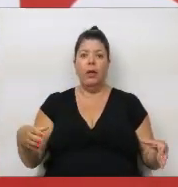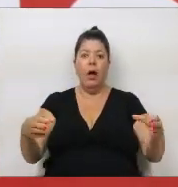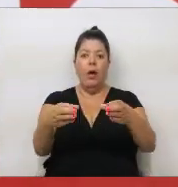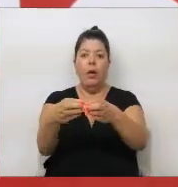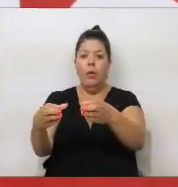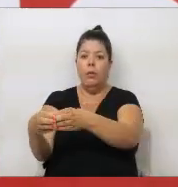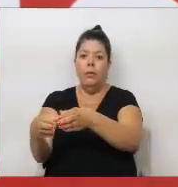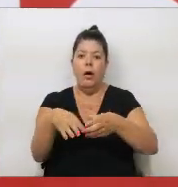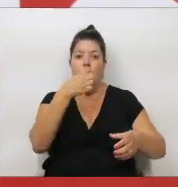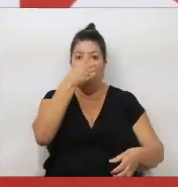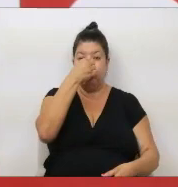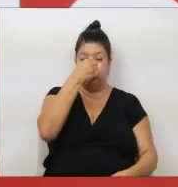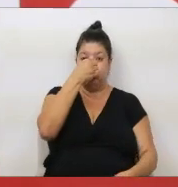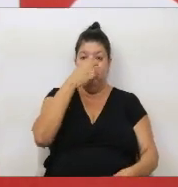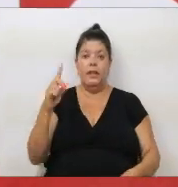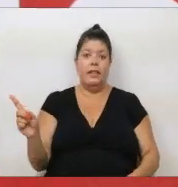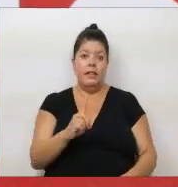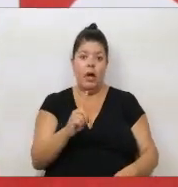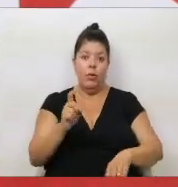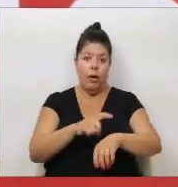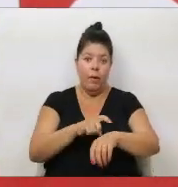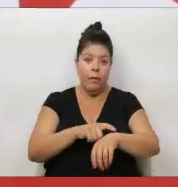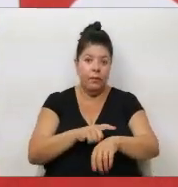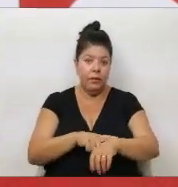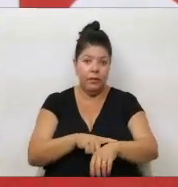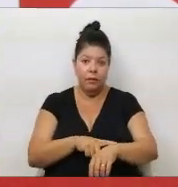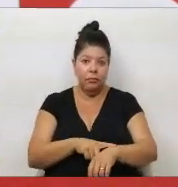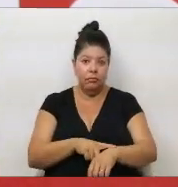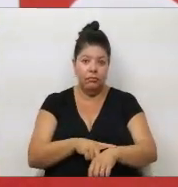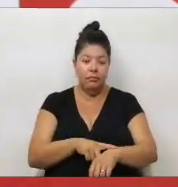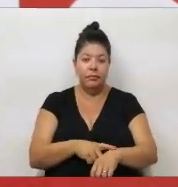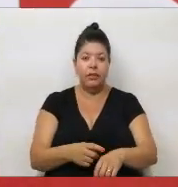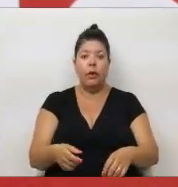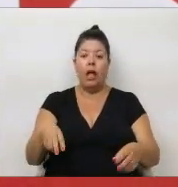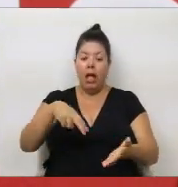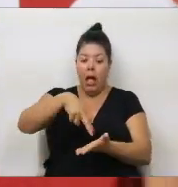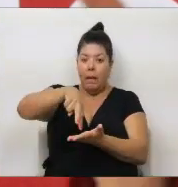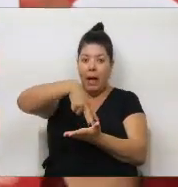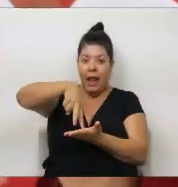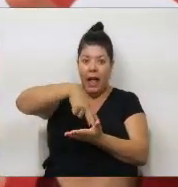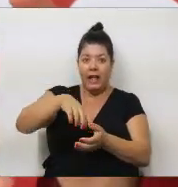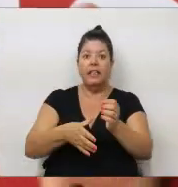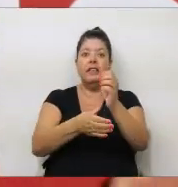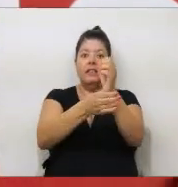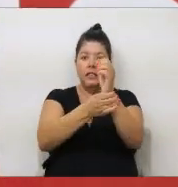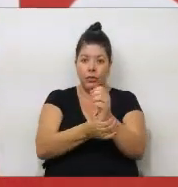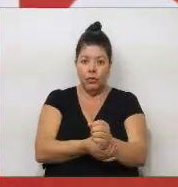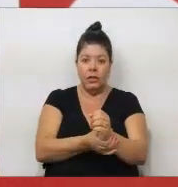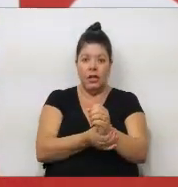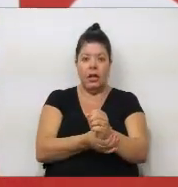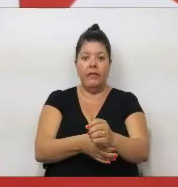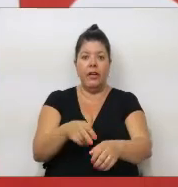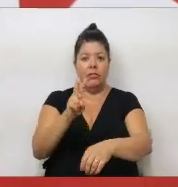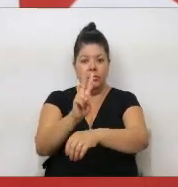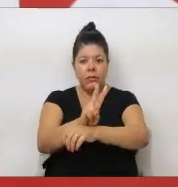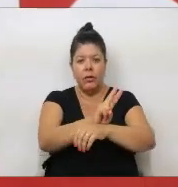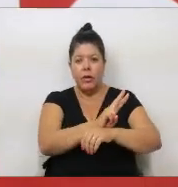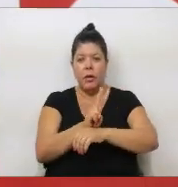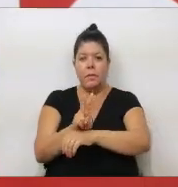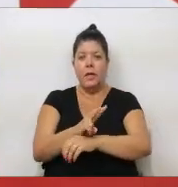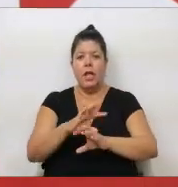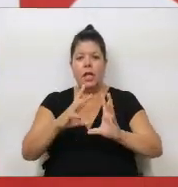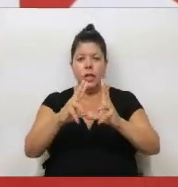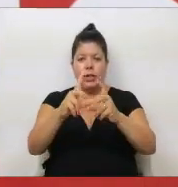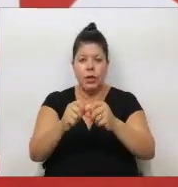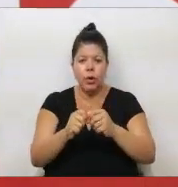em horas e momentos não devidos. Então, a Balada Segura, ela vai coibir todos